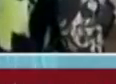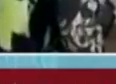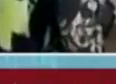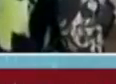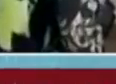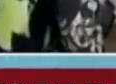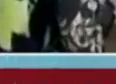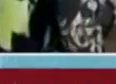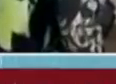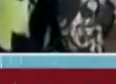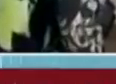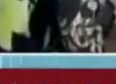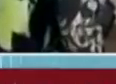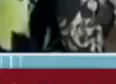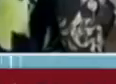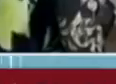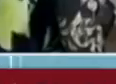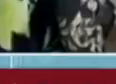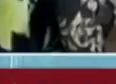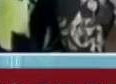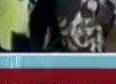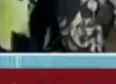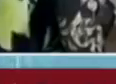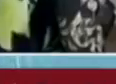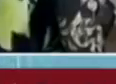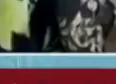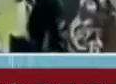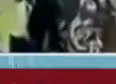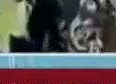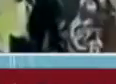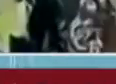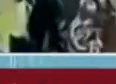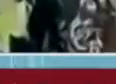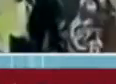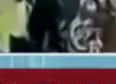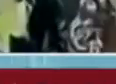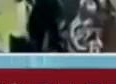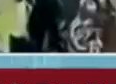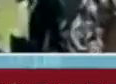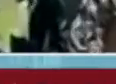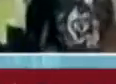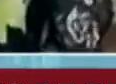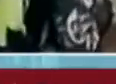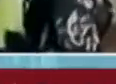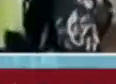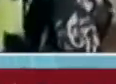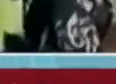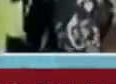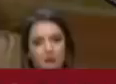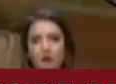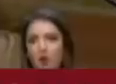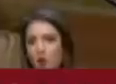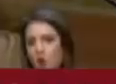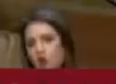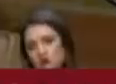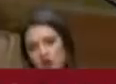Até a próxima. Obrigada, até a próxima. Posso falar só mais uma coisa, Tiago? Pode falar. Vou dar uma boa notícia aqui, porque as pessoas